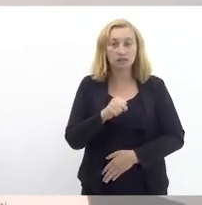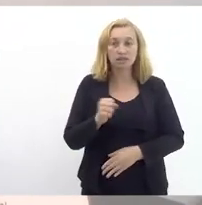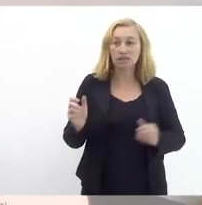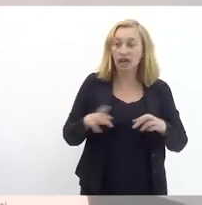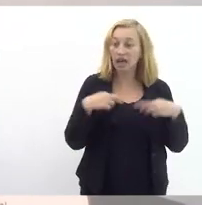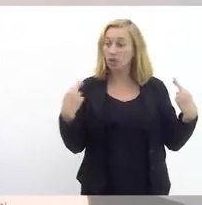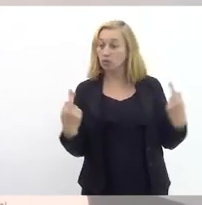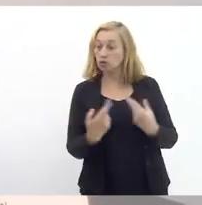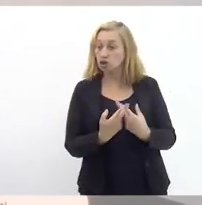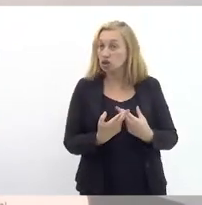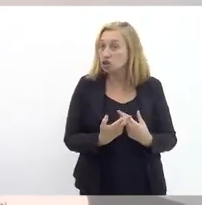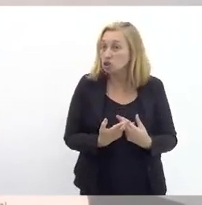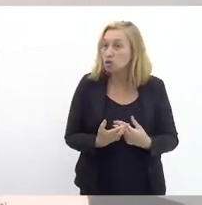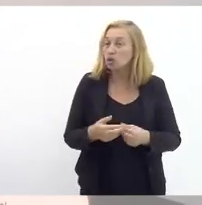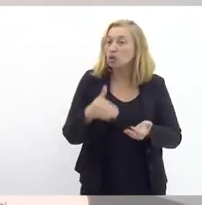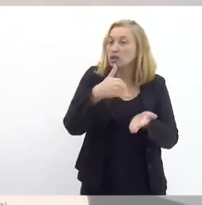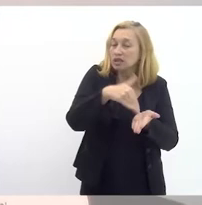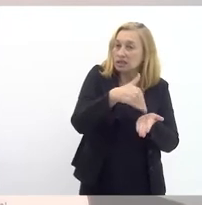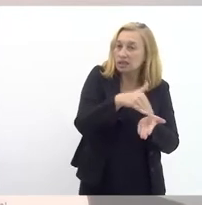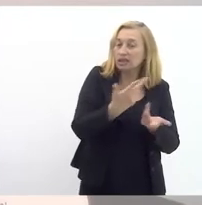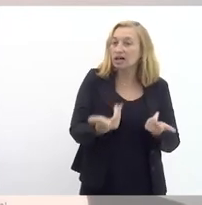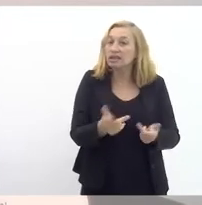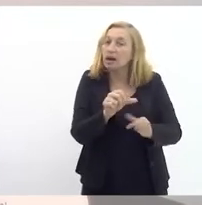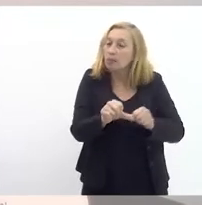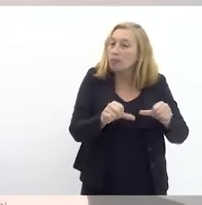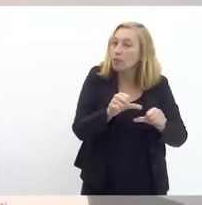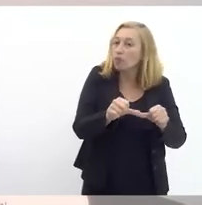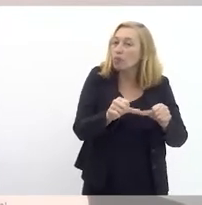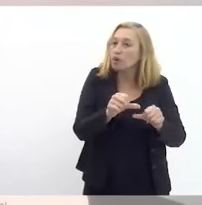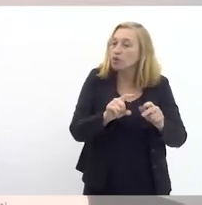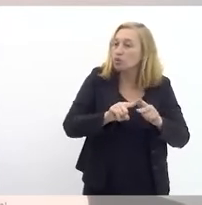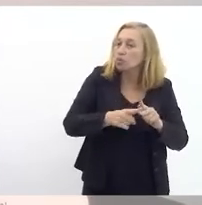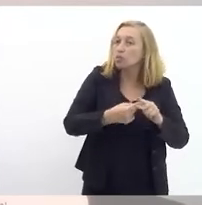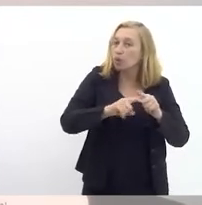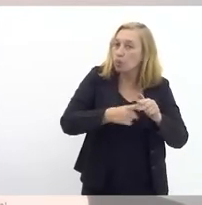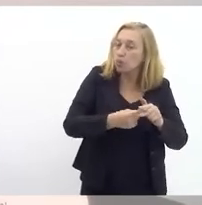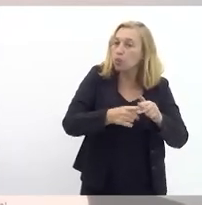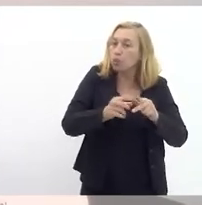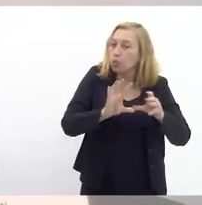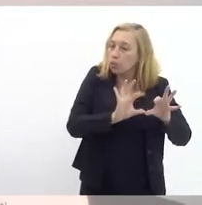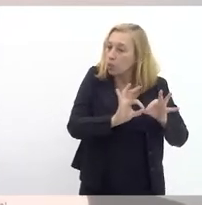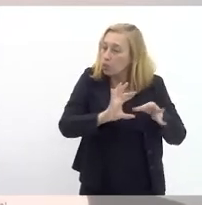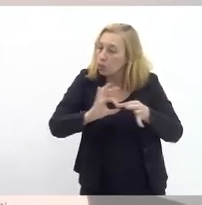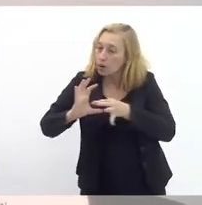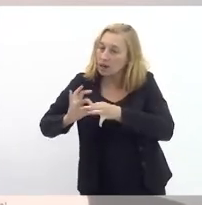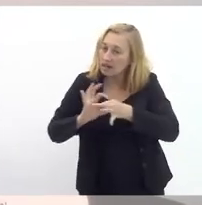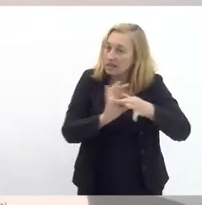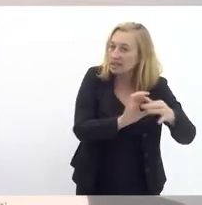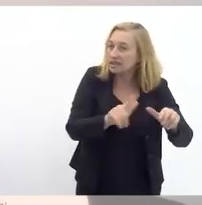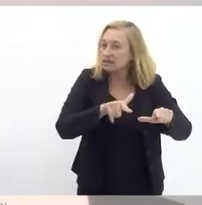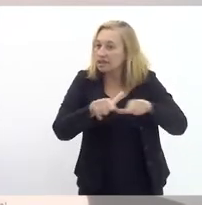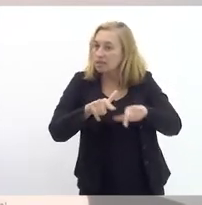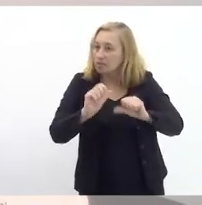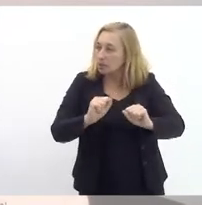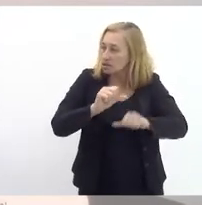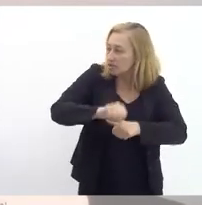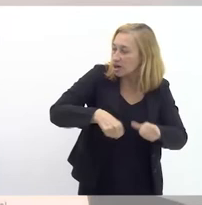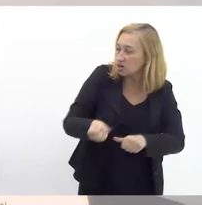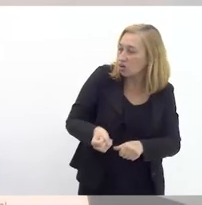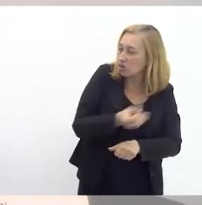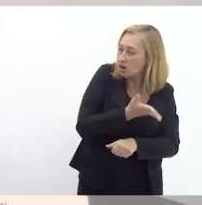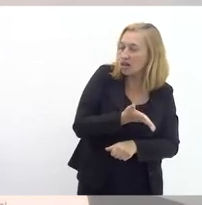reunindo, né, o secretariado, está mudando a linha de trabalho, que possa renovar o que nós estamos precisando no nosso